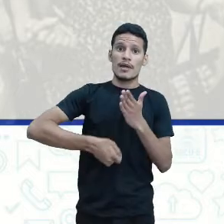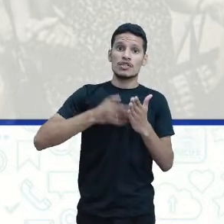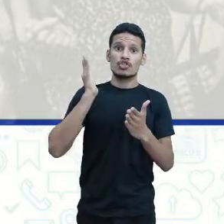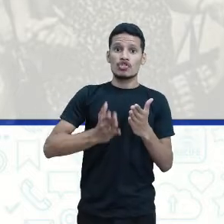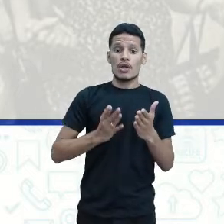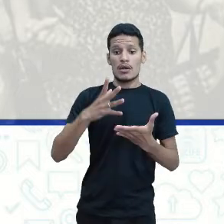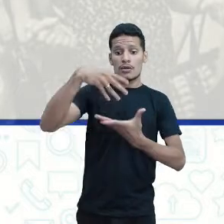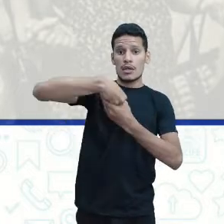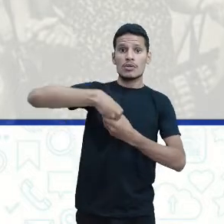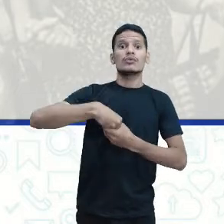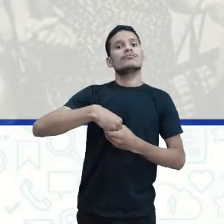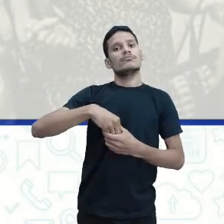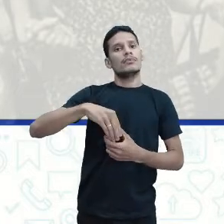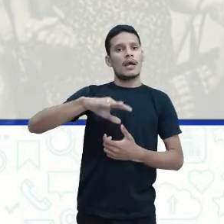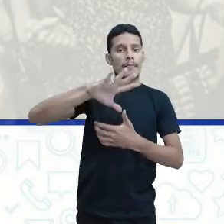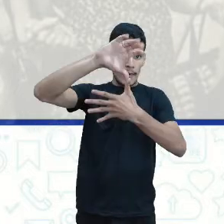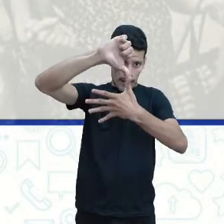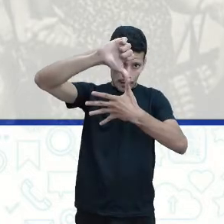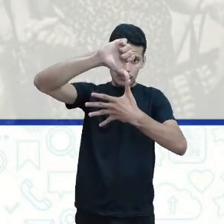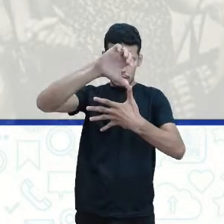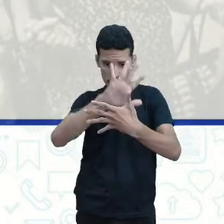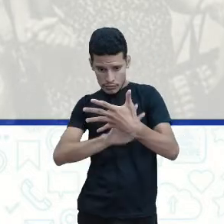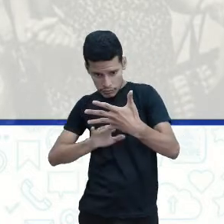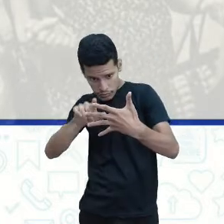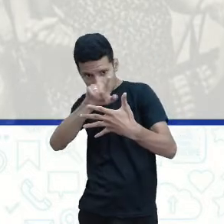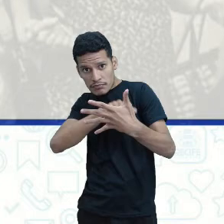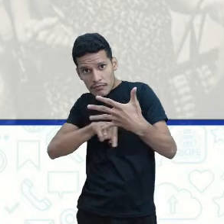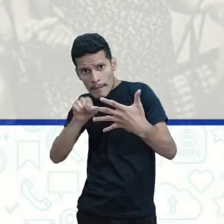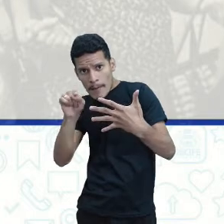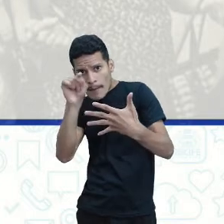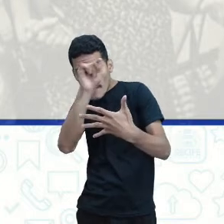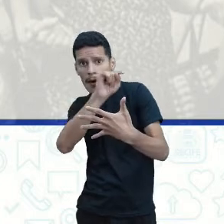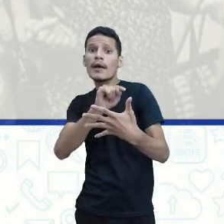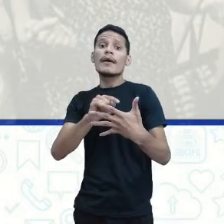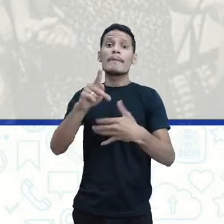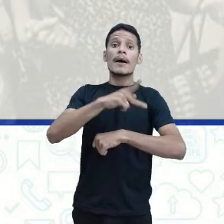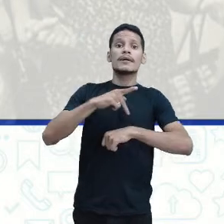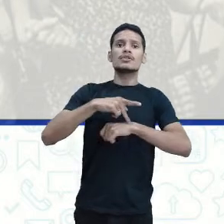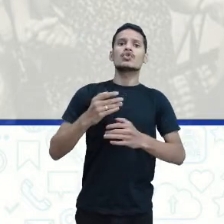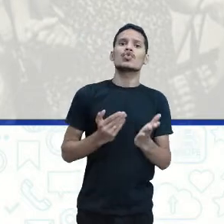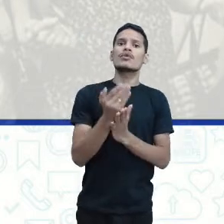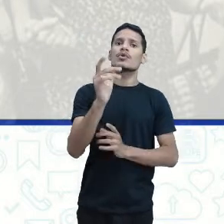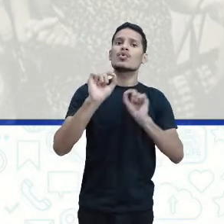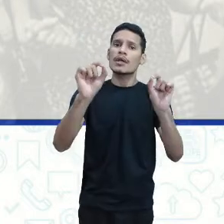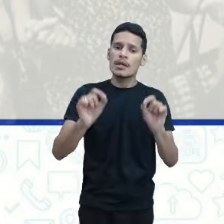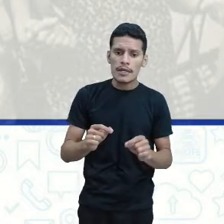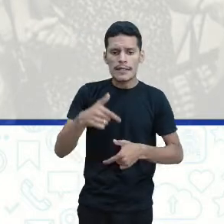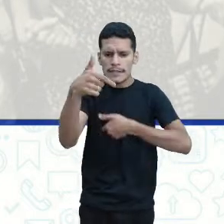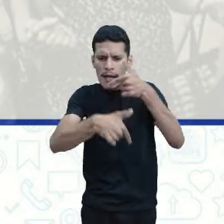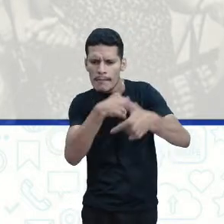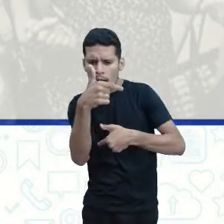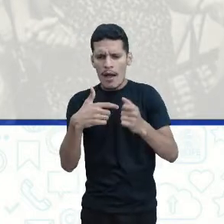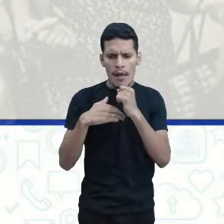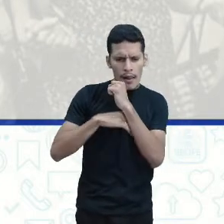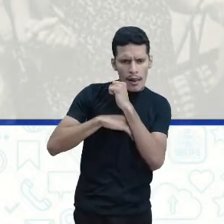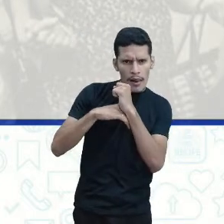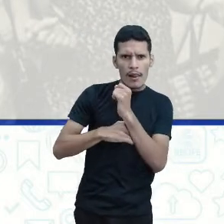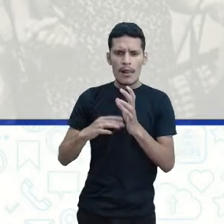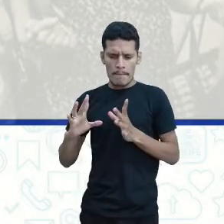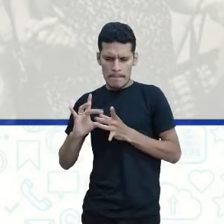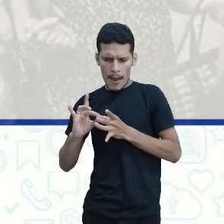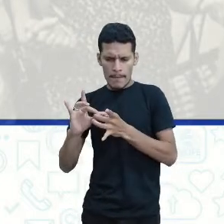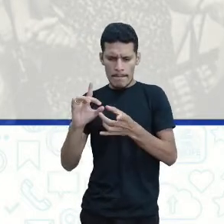na América do Sul, e esses países começaram, né, os serviços secretos dessas ditaduras começaram a cooperar entre